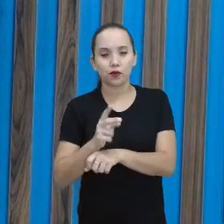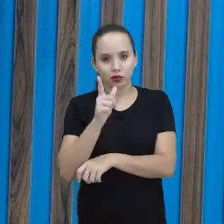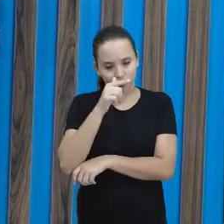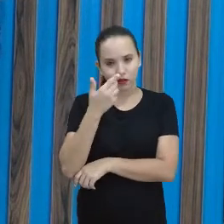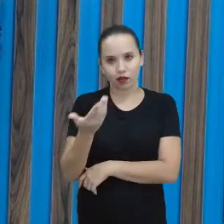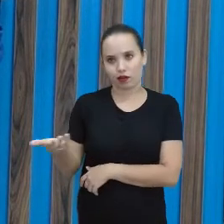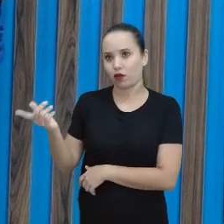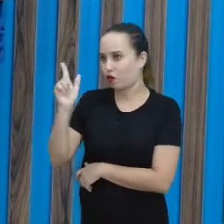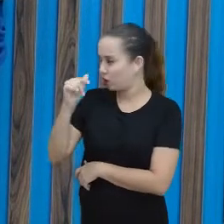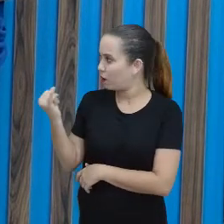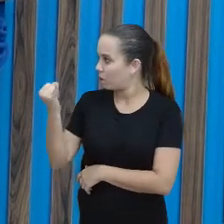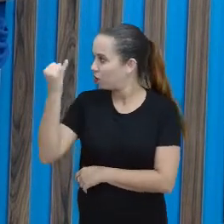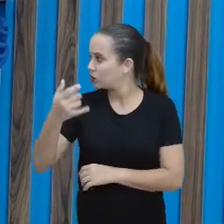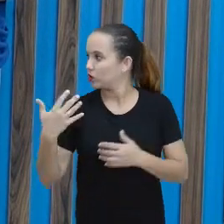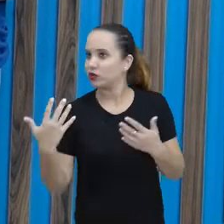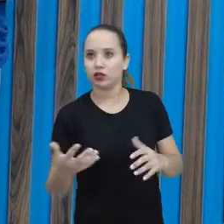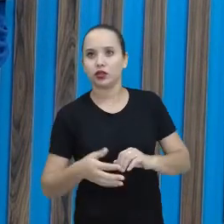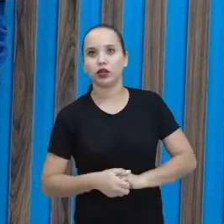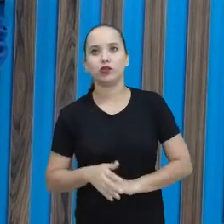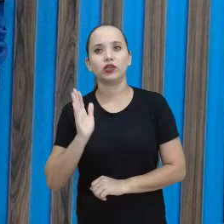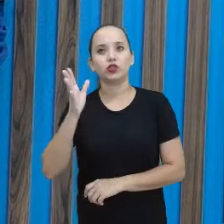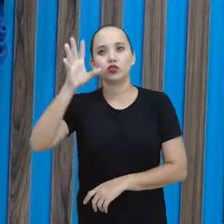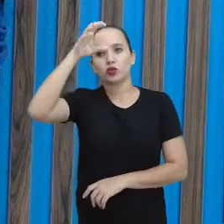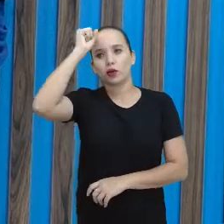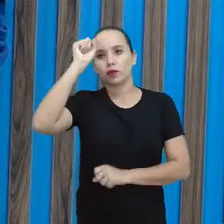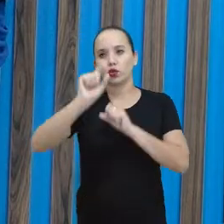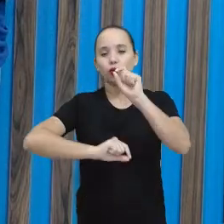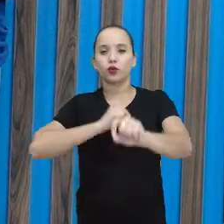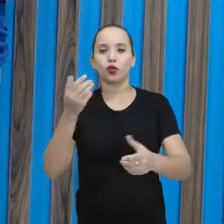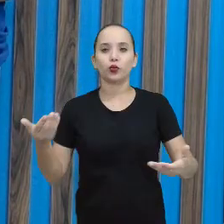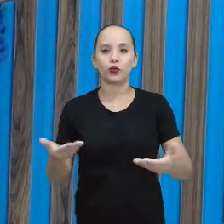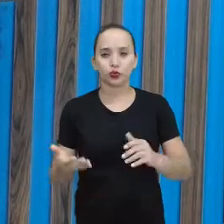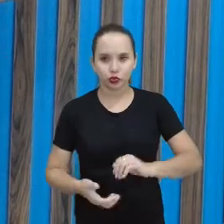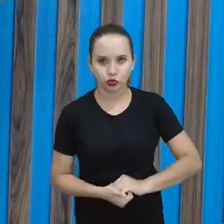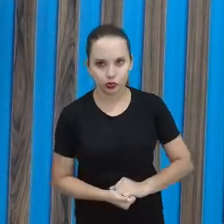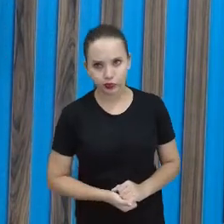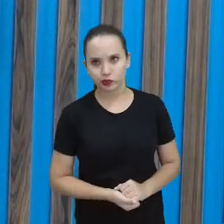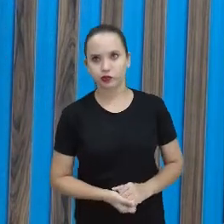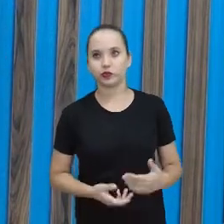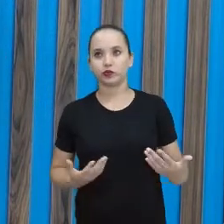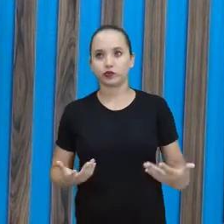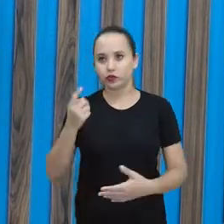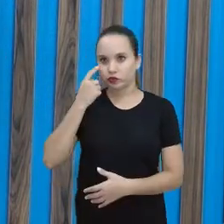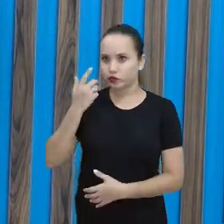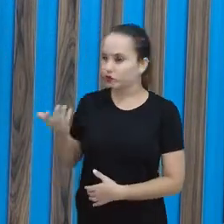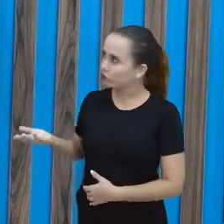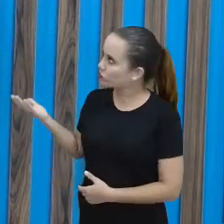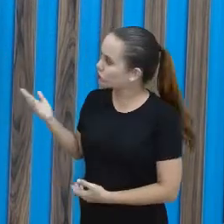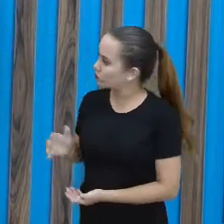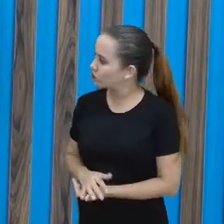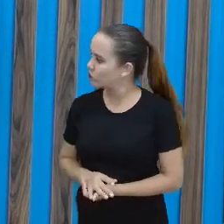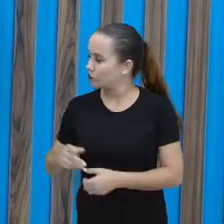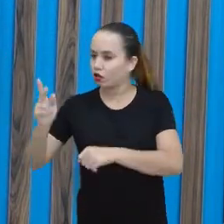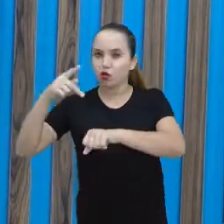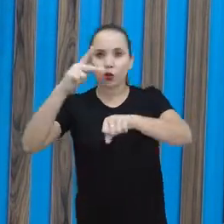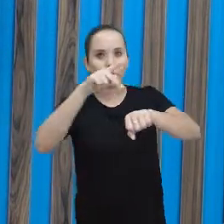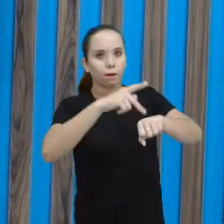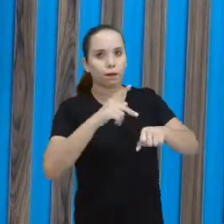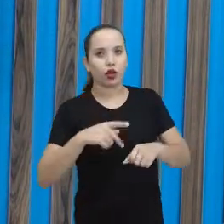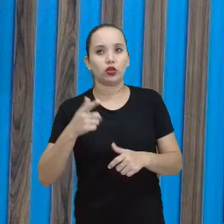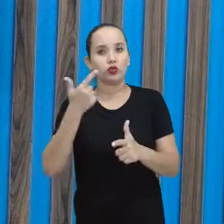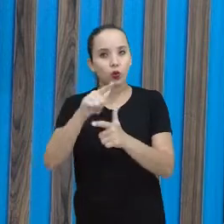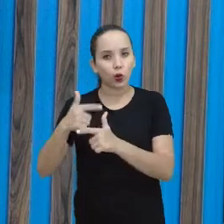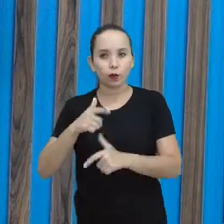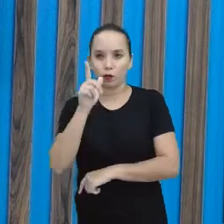tão importante, tá? Então, o que foi que a gente viu hoje? Ah, prof, nós vimos hoje, ó, países em crise hídrica,